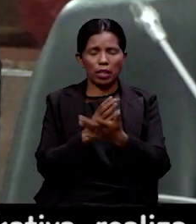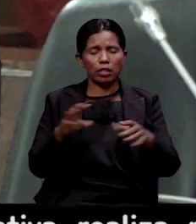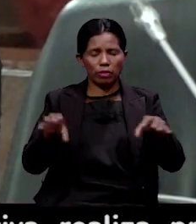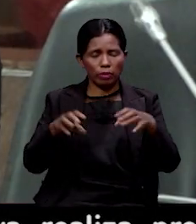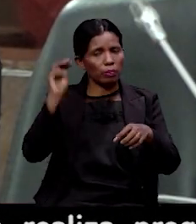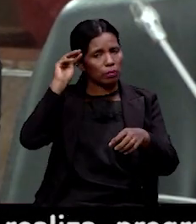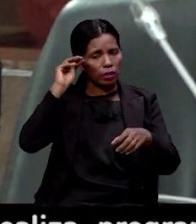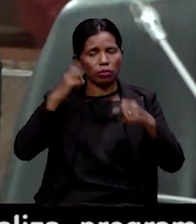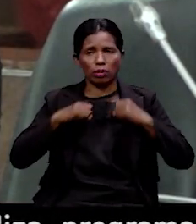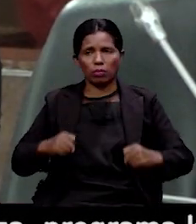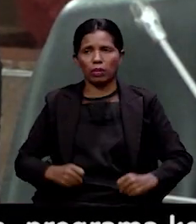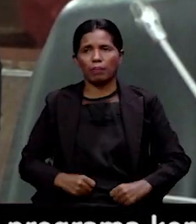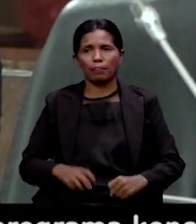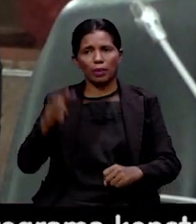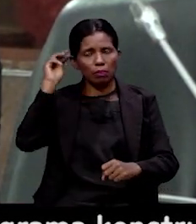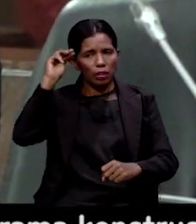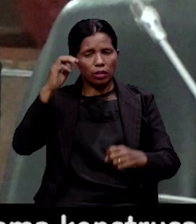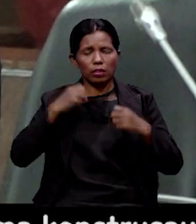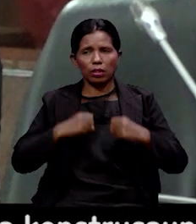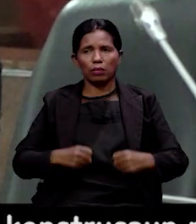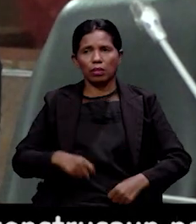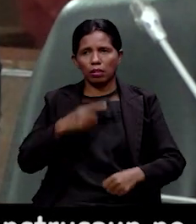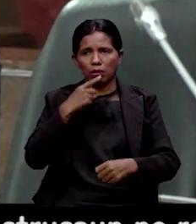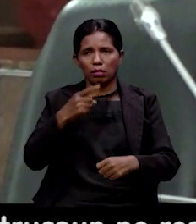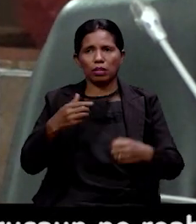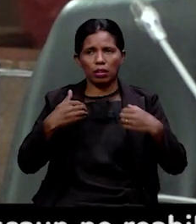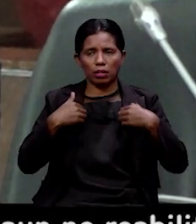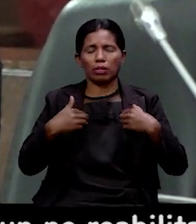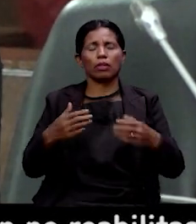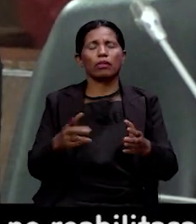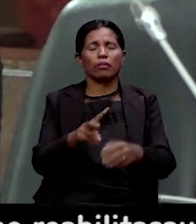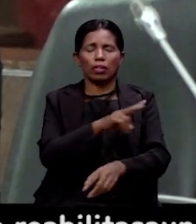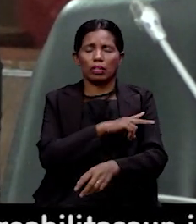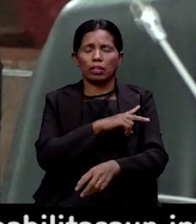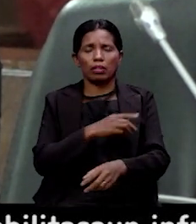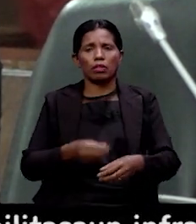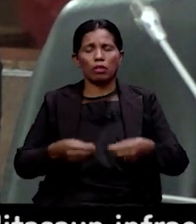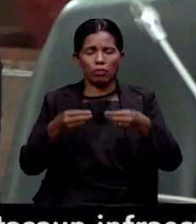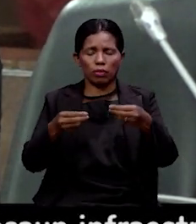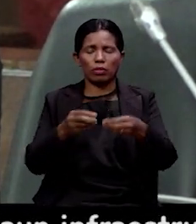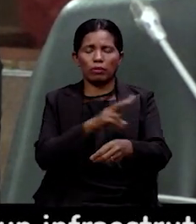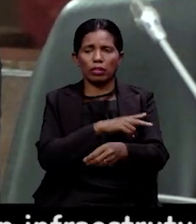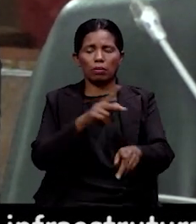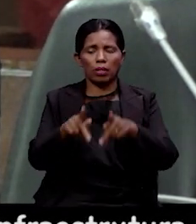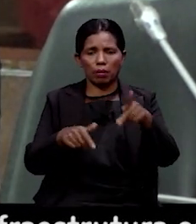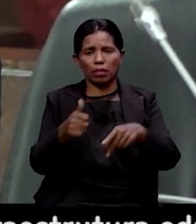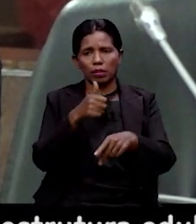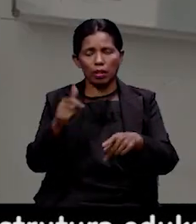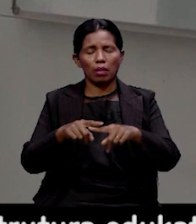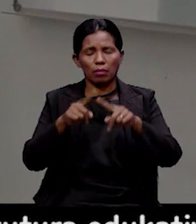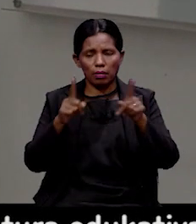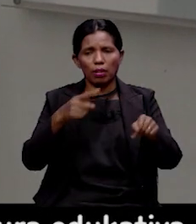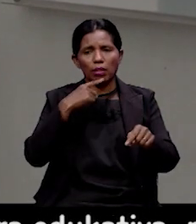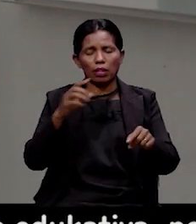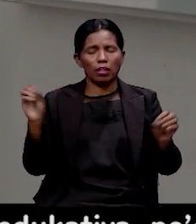saúde. Antes ne ministra saúde reconhece katak e a duni vacina inválido ne befo ona vacina basida da balão, mas be considera